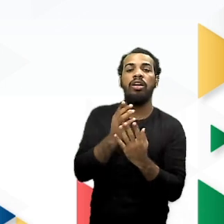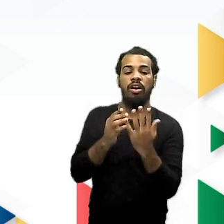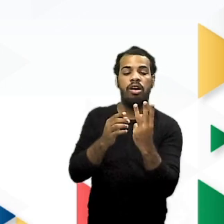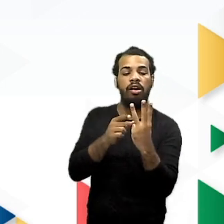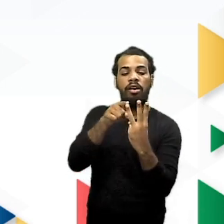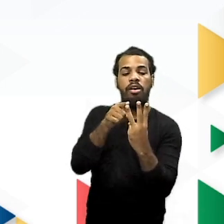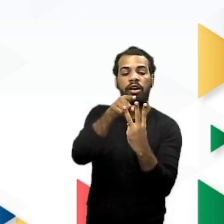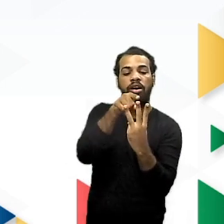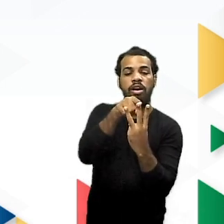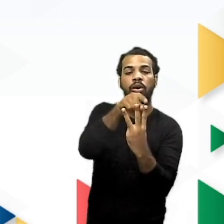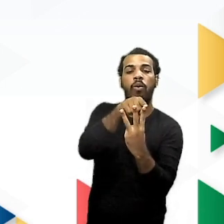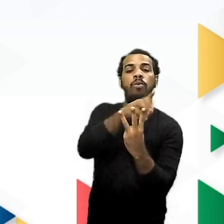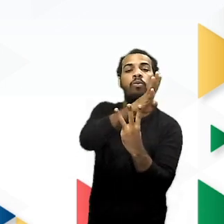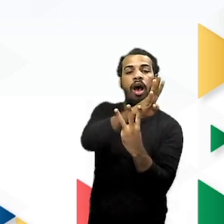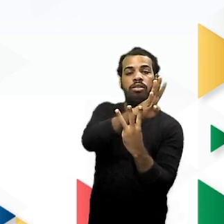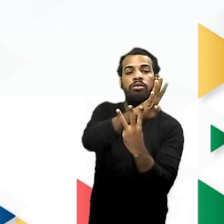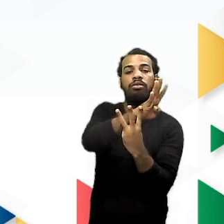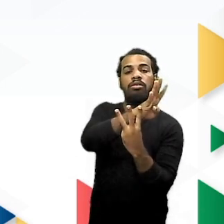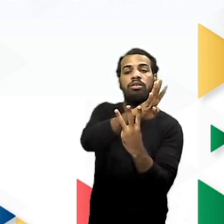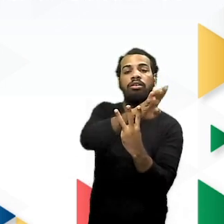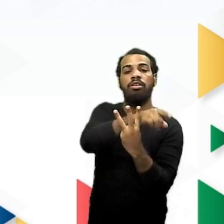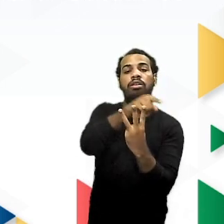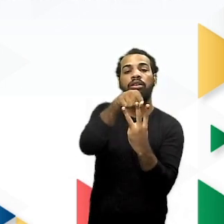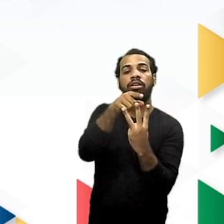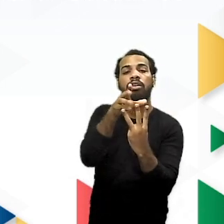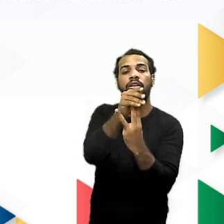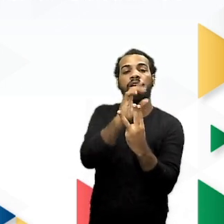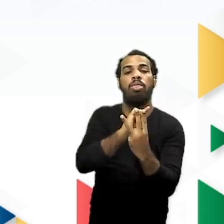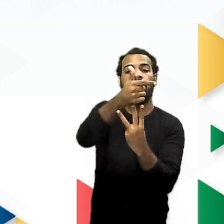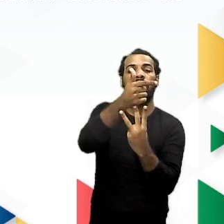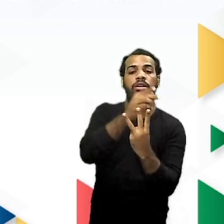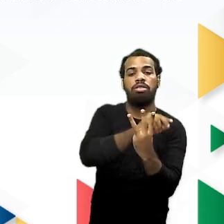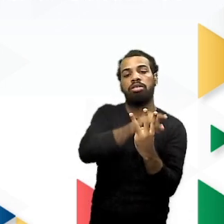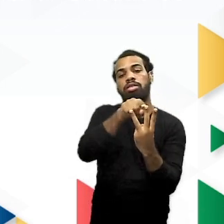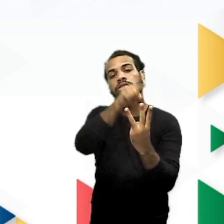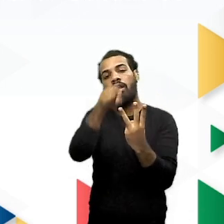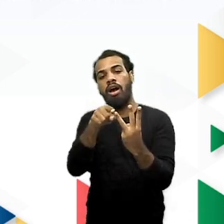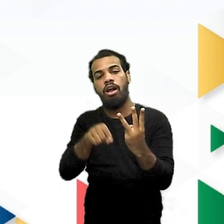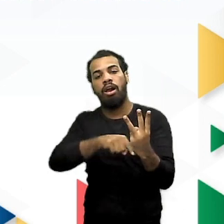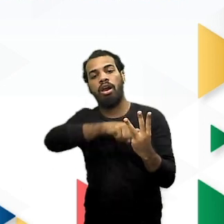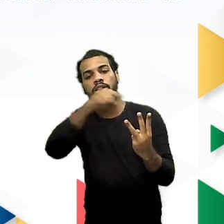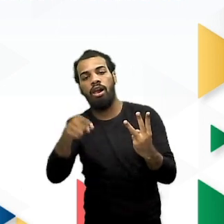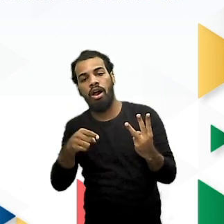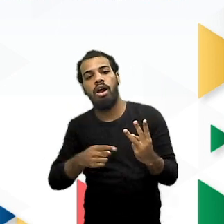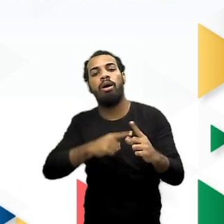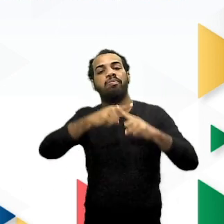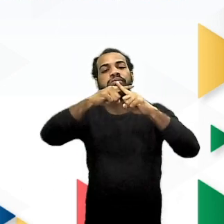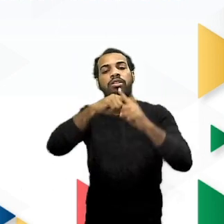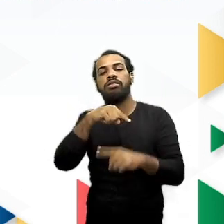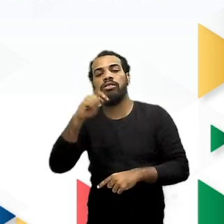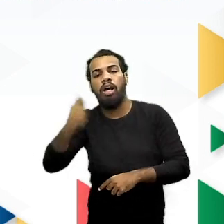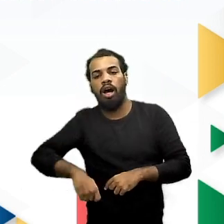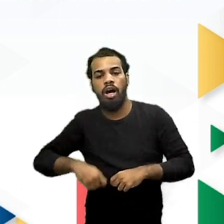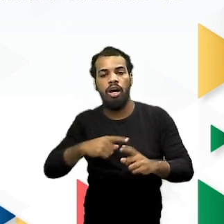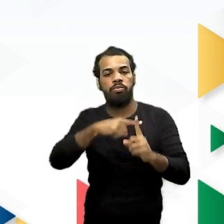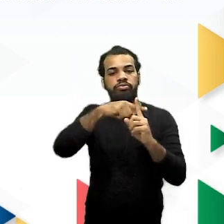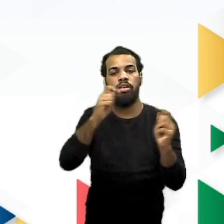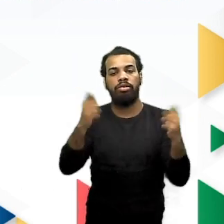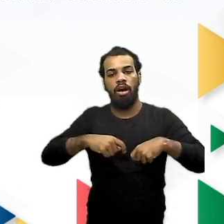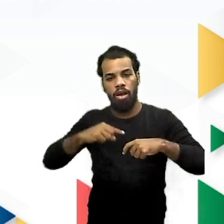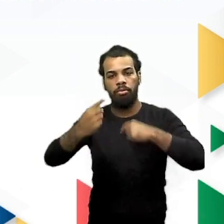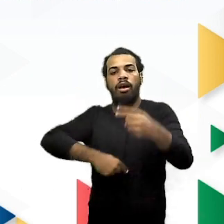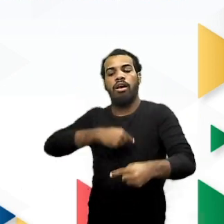terceiro vendo o segundo, tá bom? Primeiro termo é o 4, cada termo seguinte é o termo anterior elevado ao quadrado,